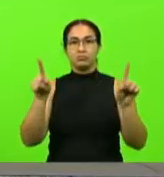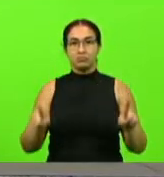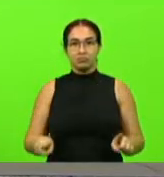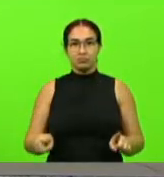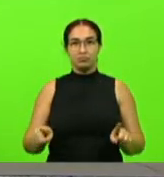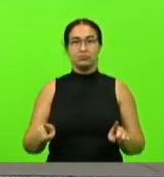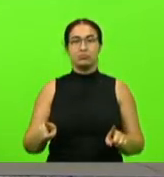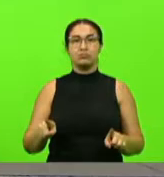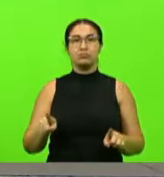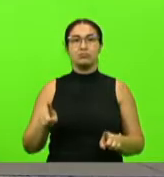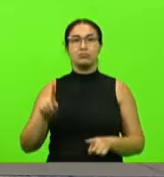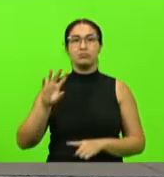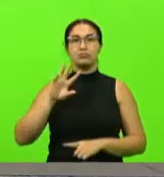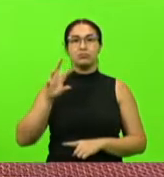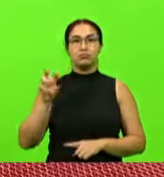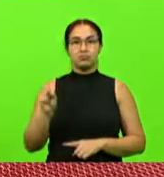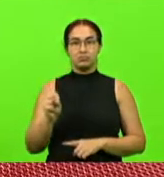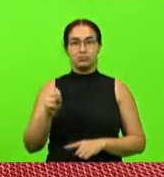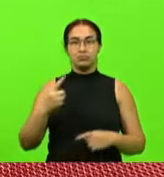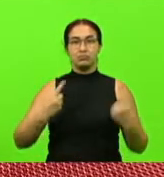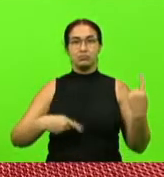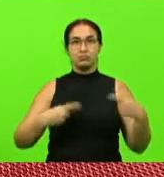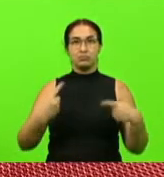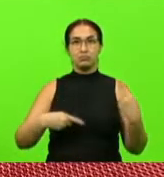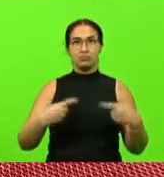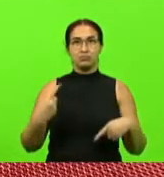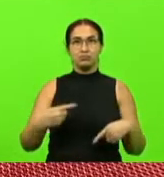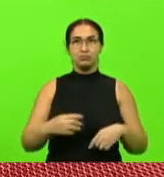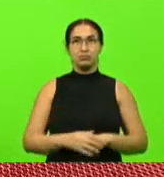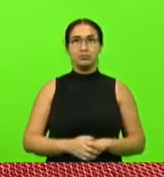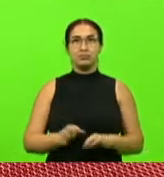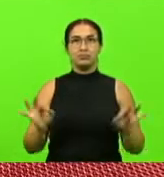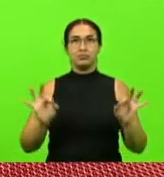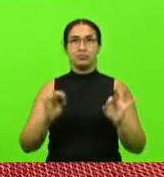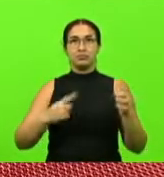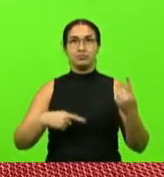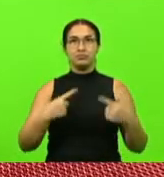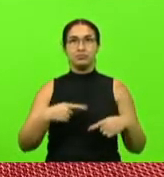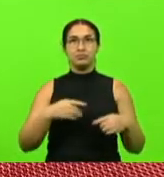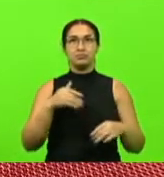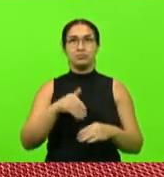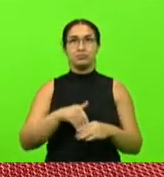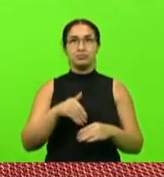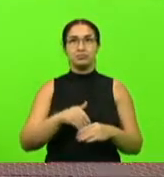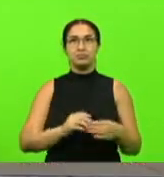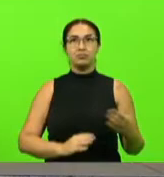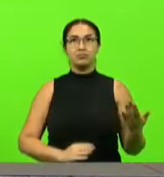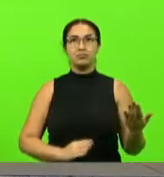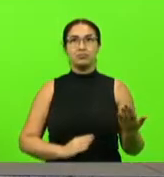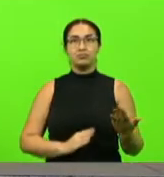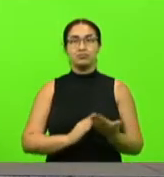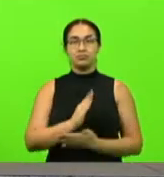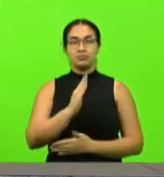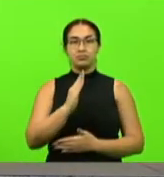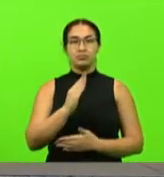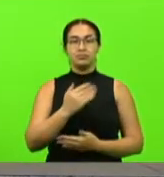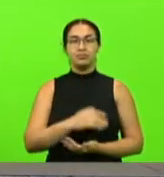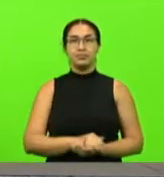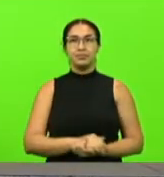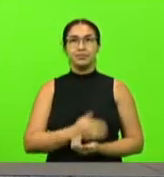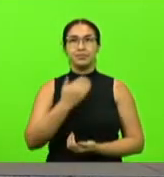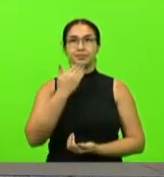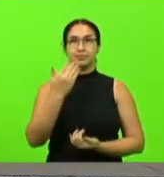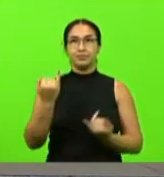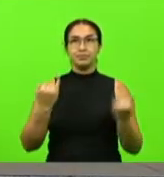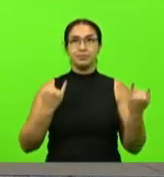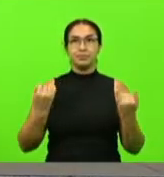Em discussão, não havendo quem queira discutir, em votação, está aprovado. Pedido de